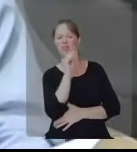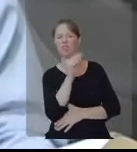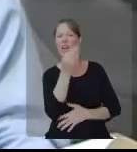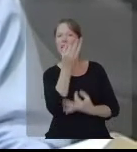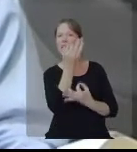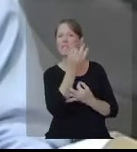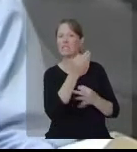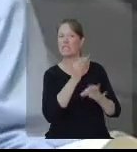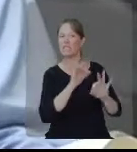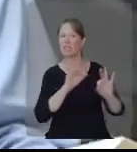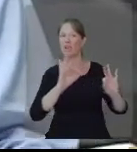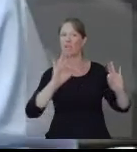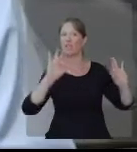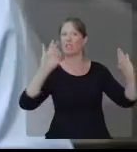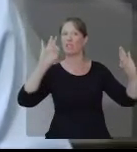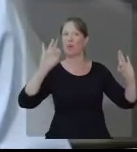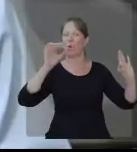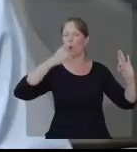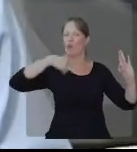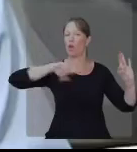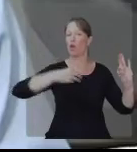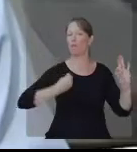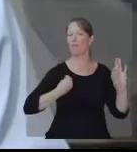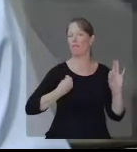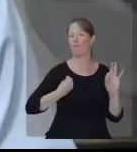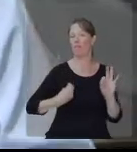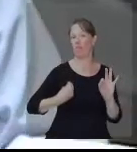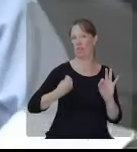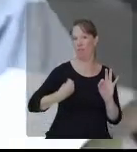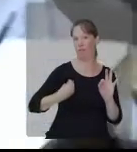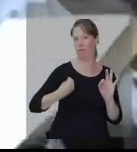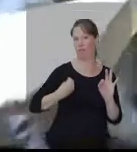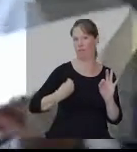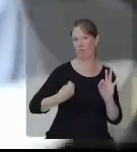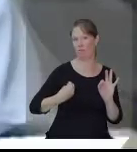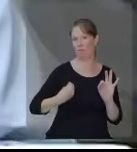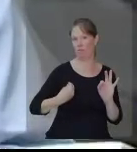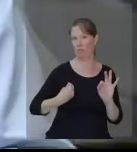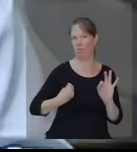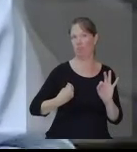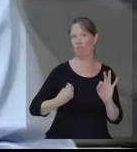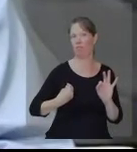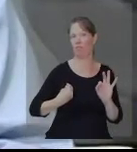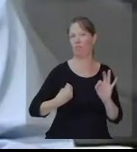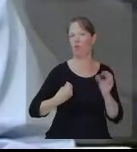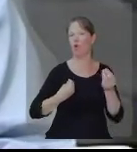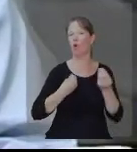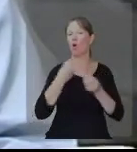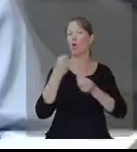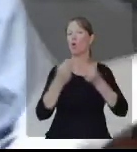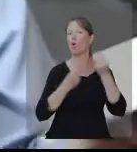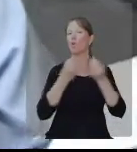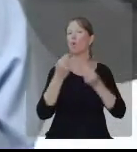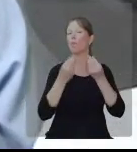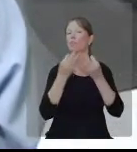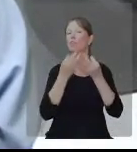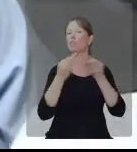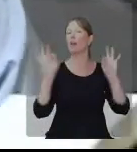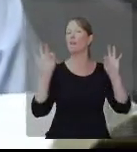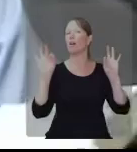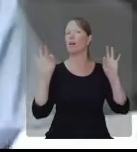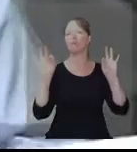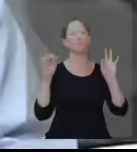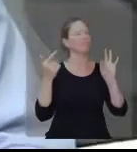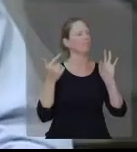salvação que Cristo realizou enquanto nós estamos vivos, enquanto nós estamos aqui sobre a terra, como escaparemos